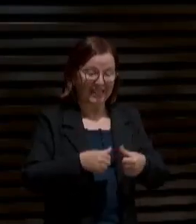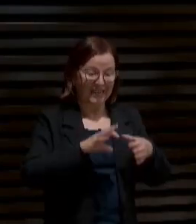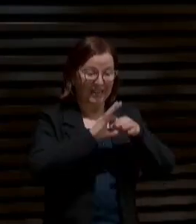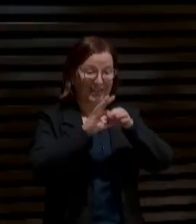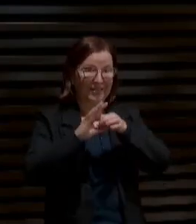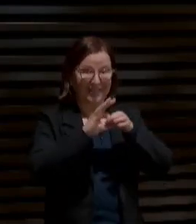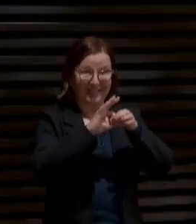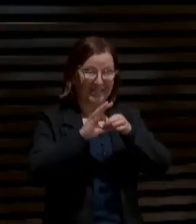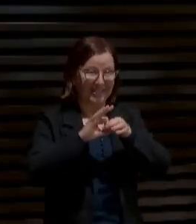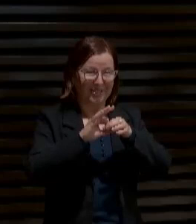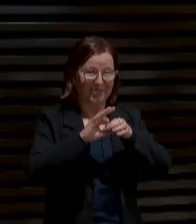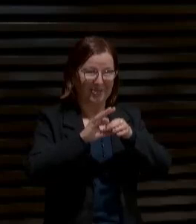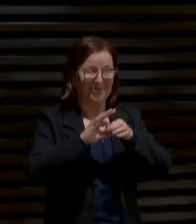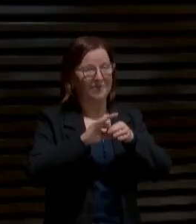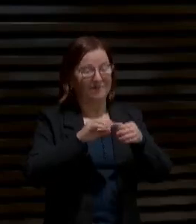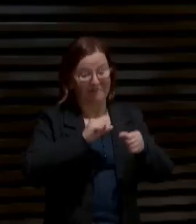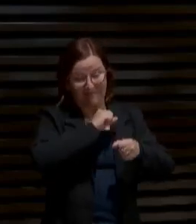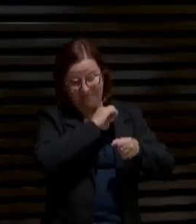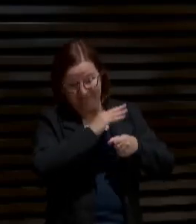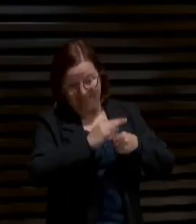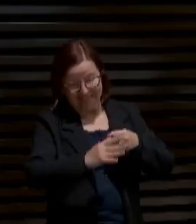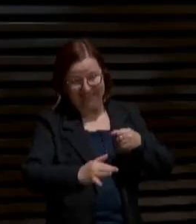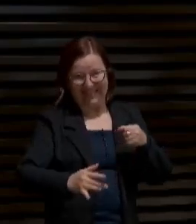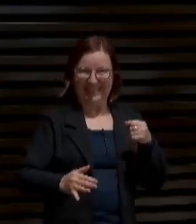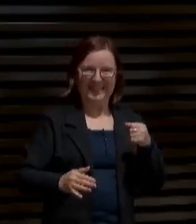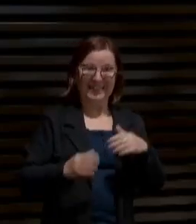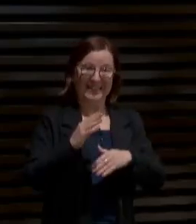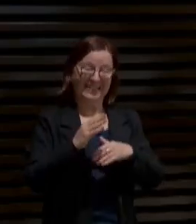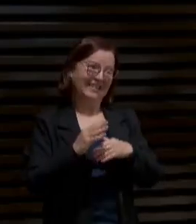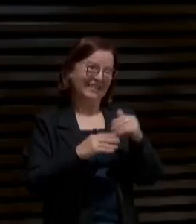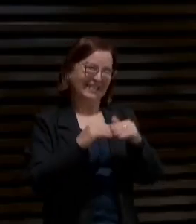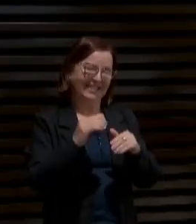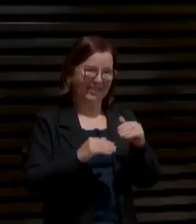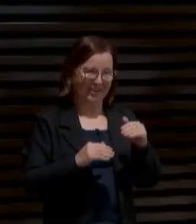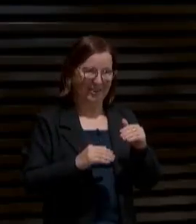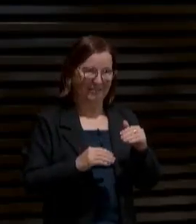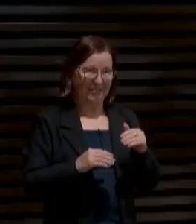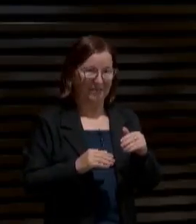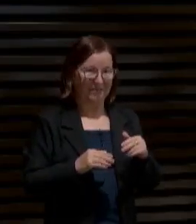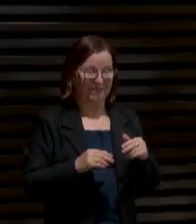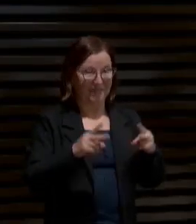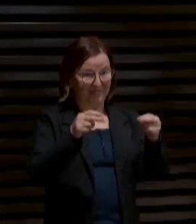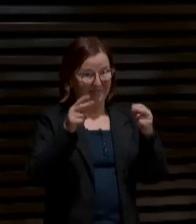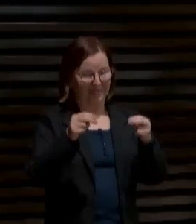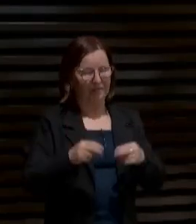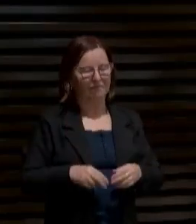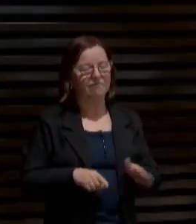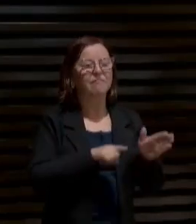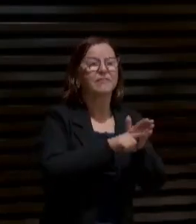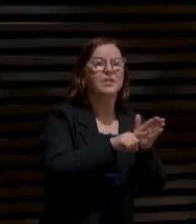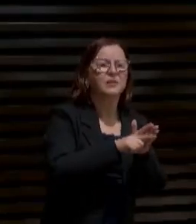e o fruto perceptível E aí eu pergunto as pessoas têm visto